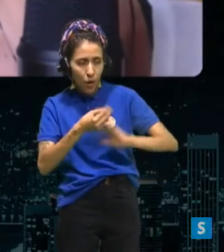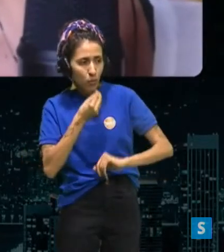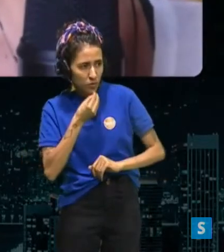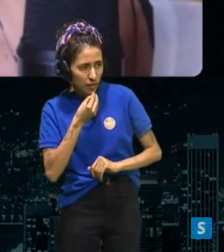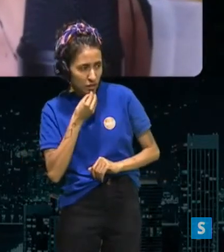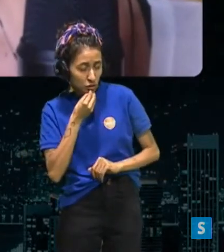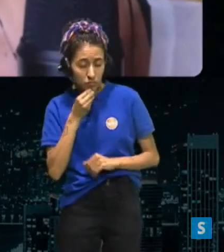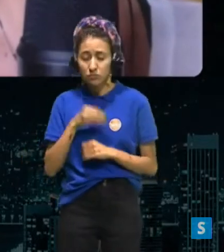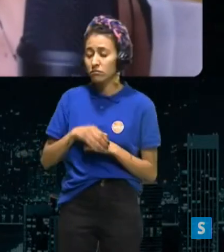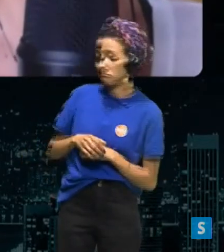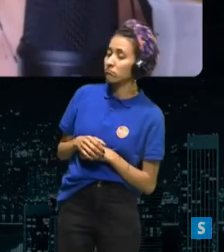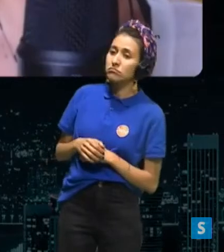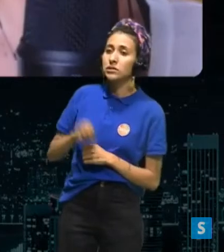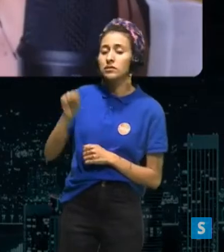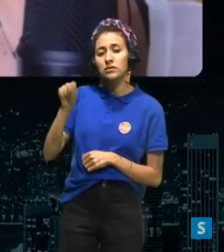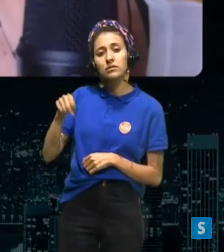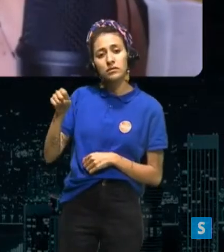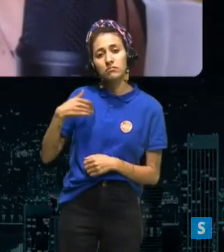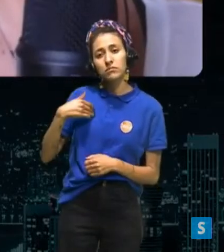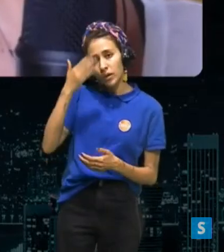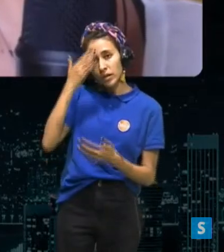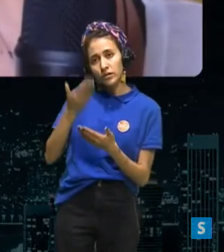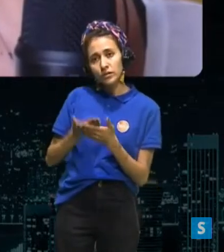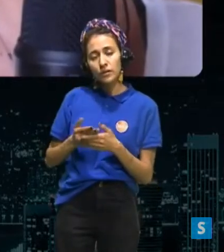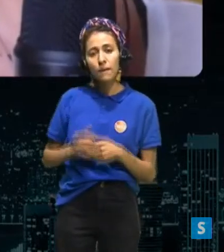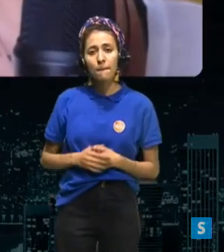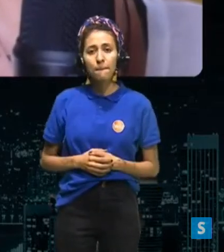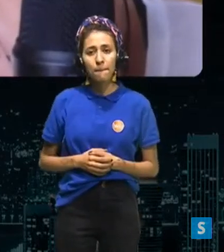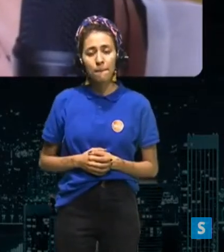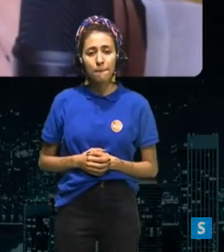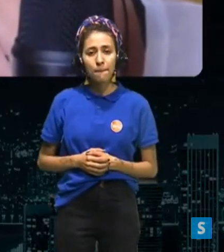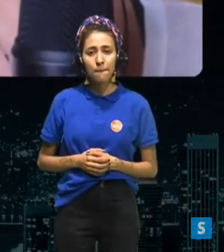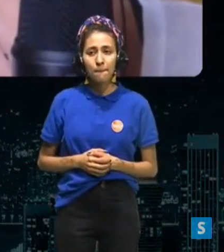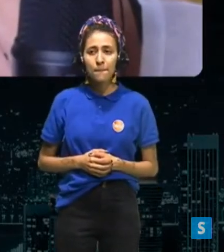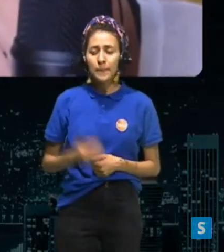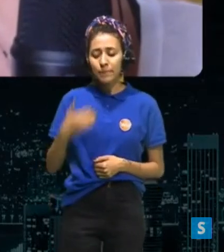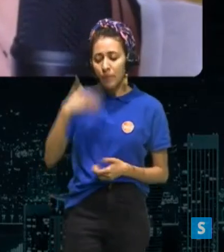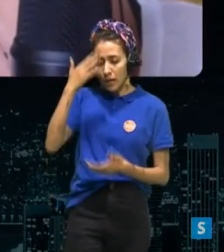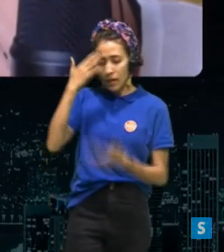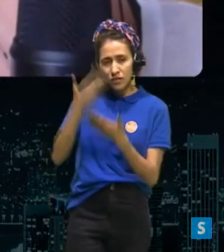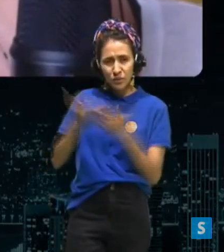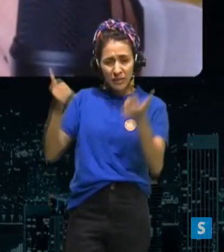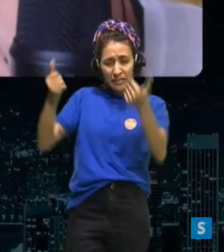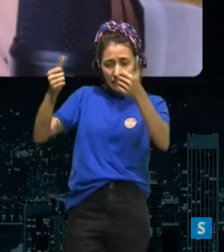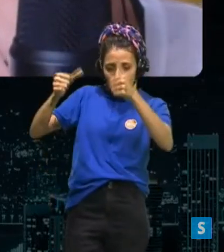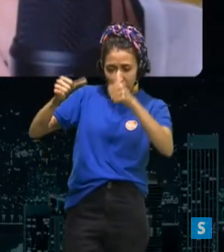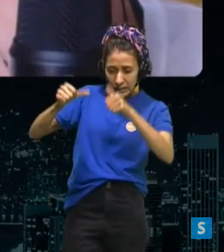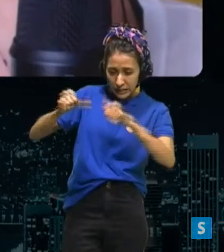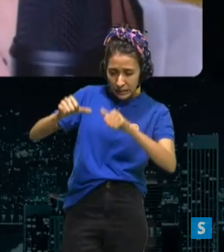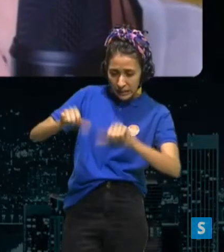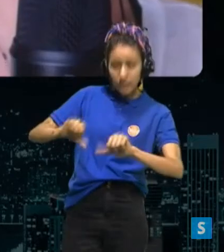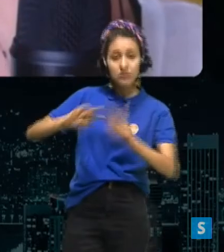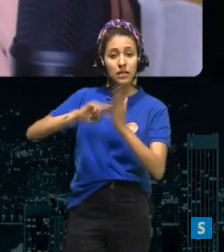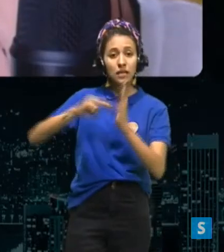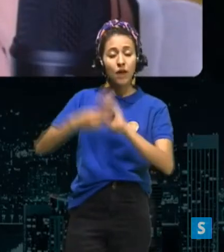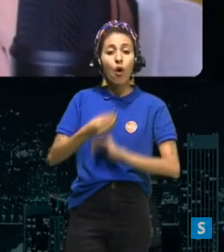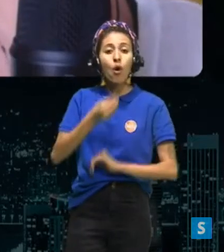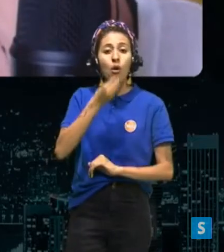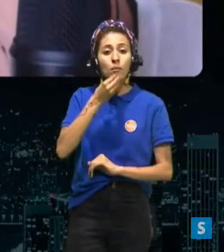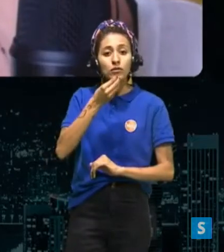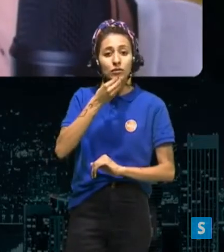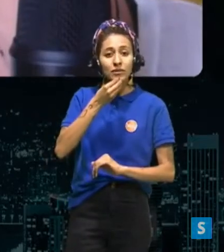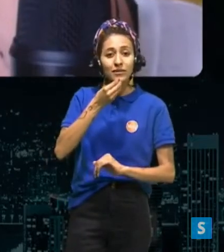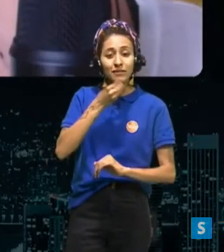e sim eu acredito Acredito que toda crise todo o problema vem com uma